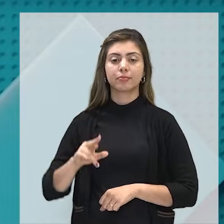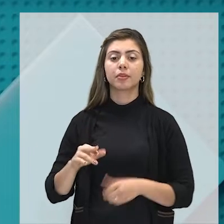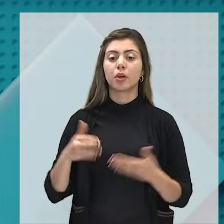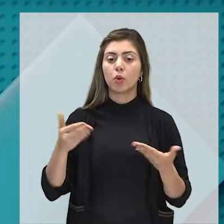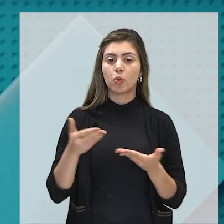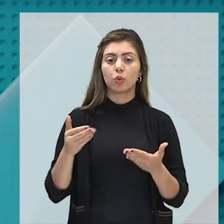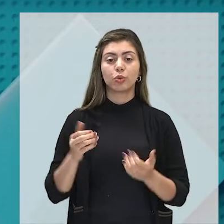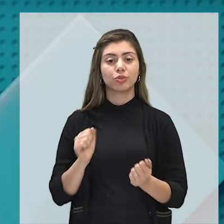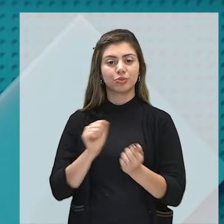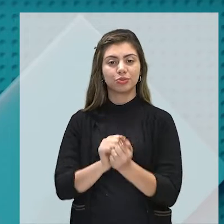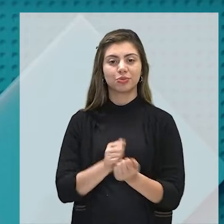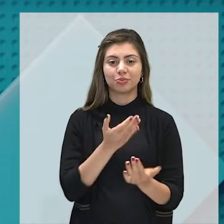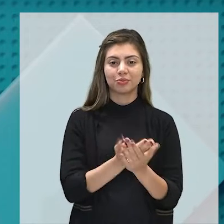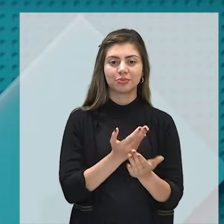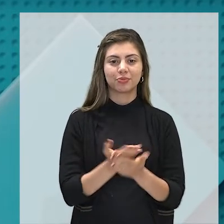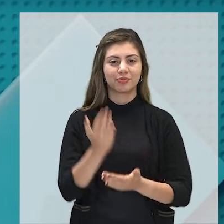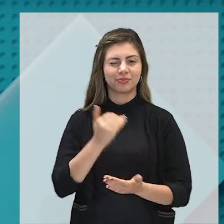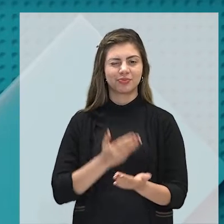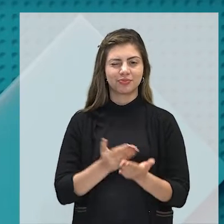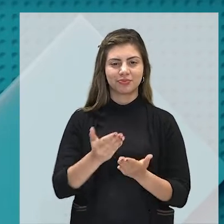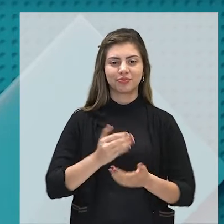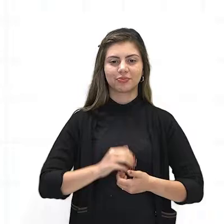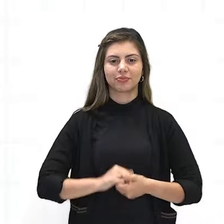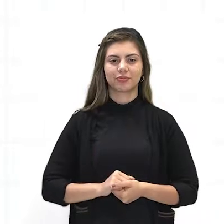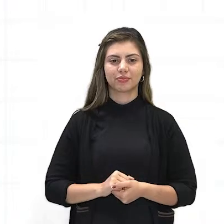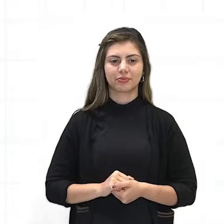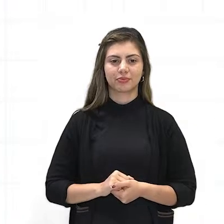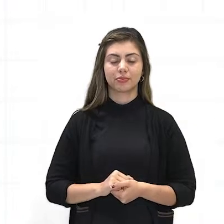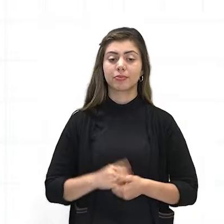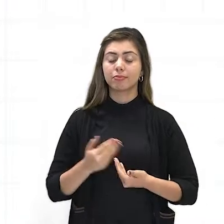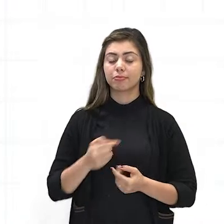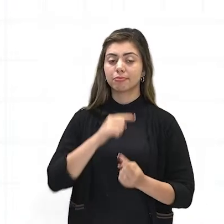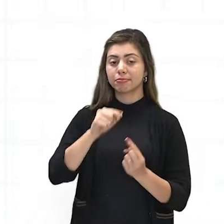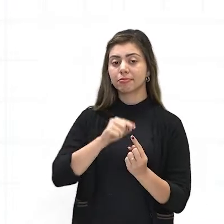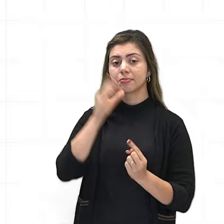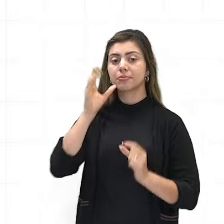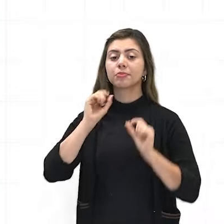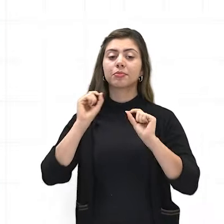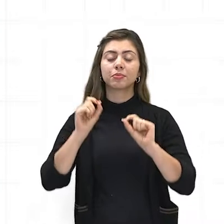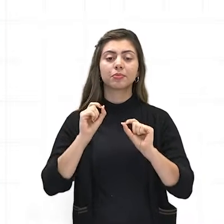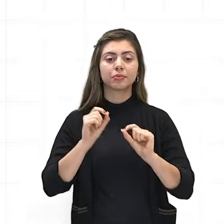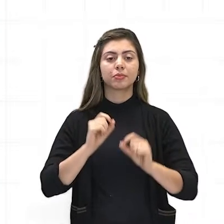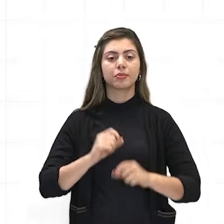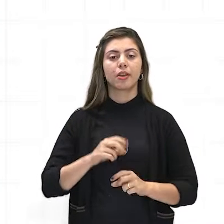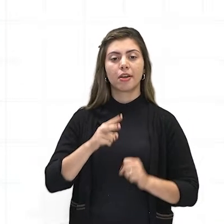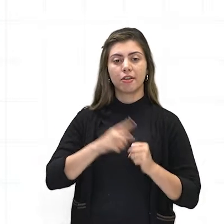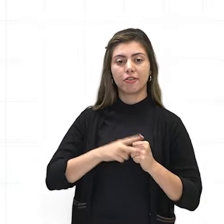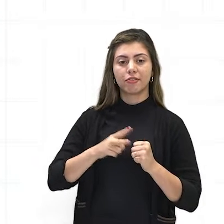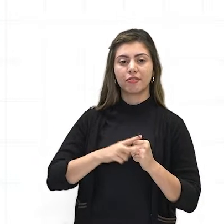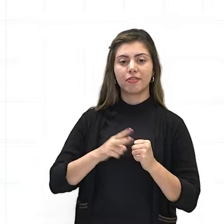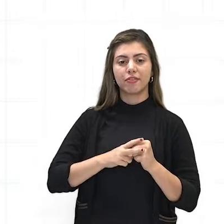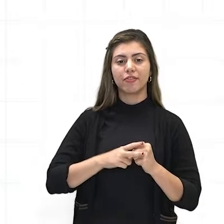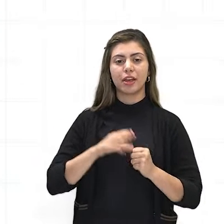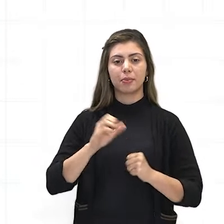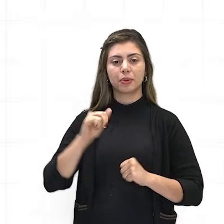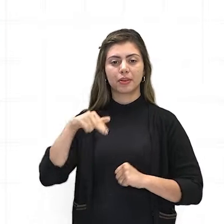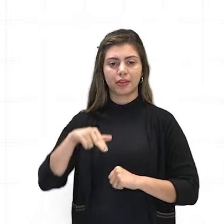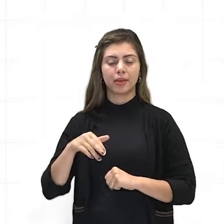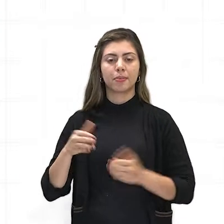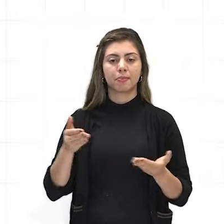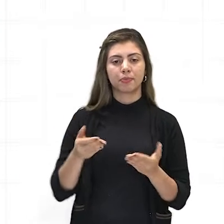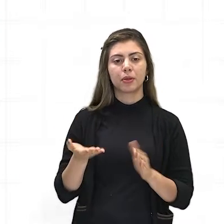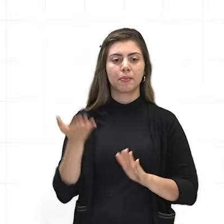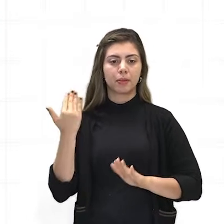dessa aula. Vamos dar uma olhadinha no nosso objeto de conhecimento? Então, nosso objeto de conhecimento, verbo modal can, presente e